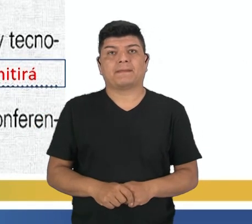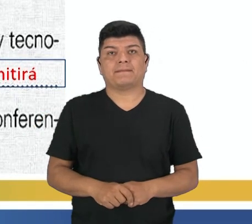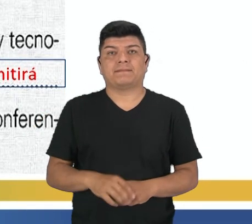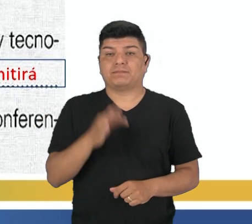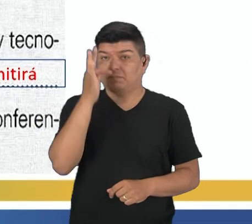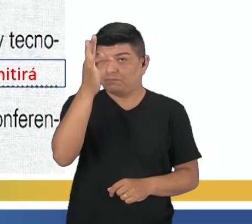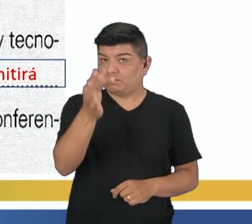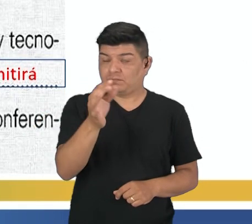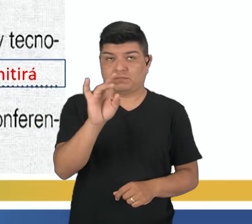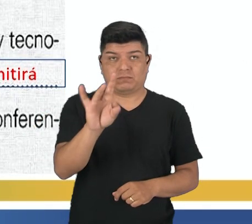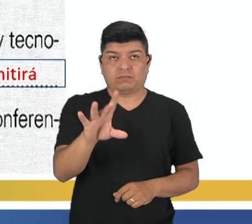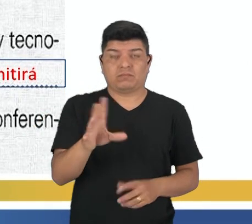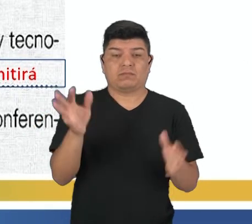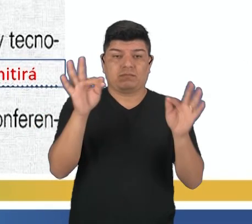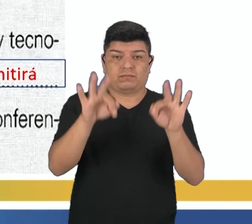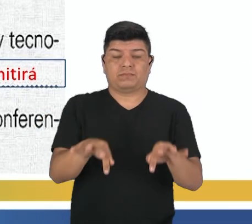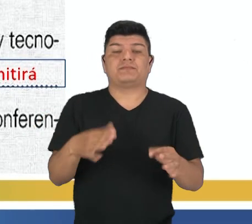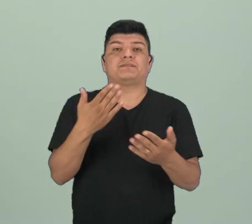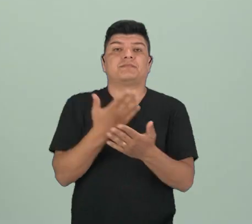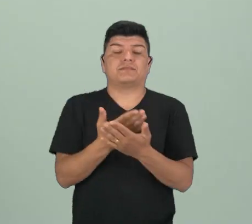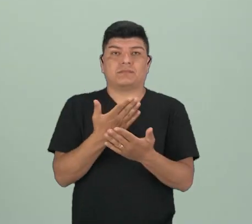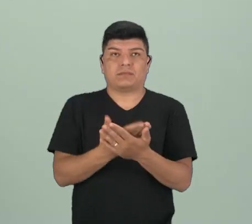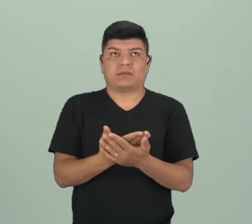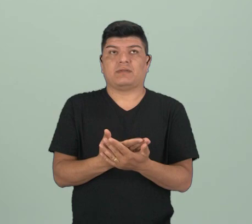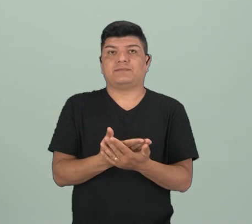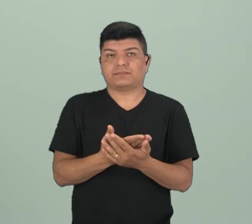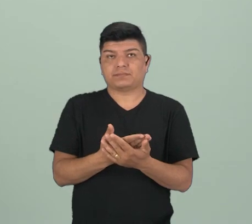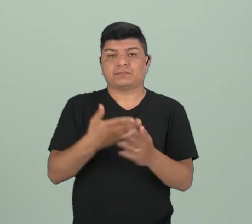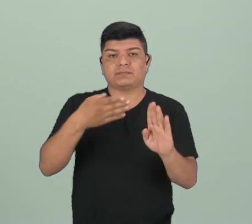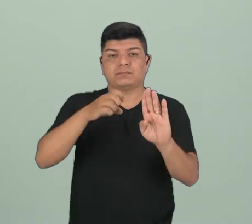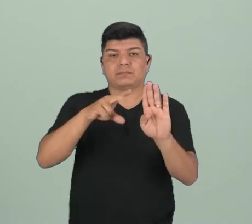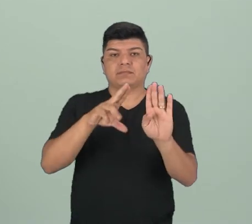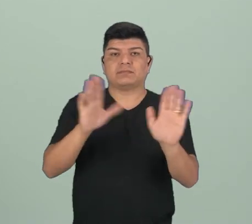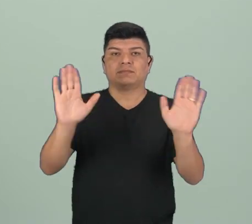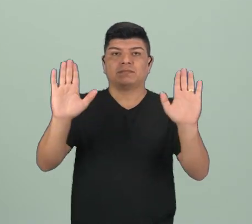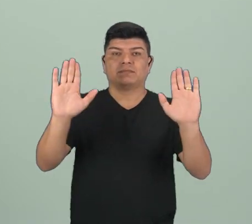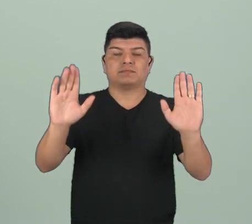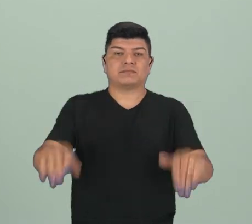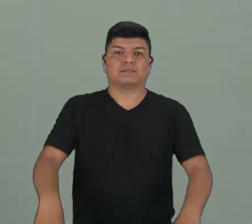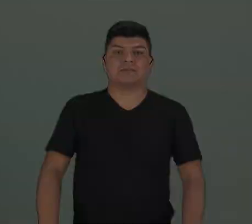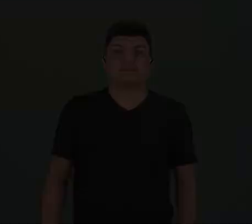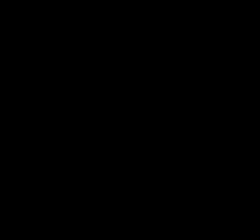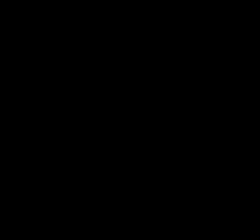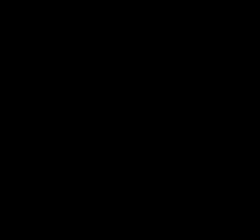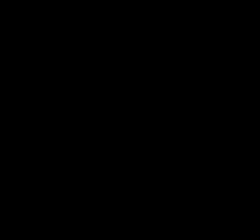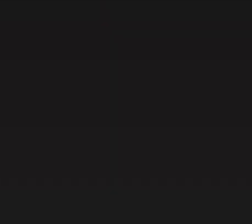uma previsão. Então, finalizamos mais uma aula. Não se esqueça de acessar o portal Eduque. Adiós!